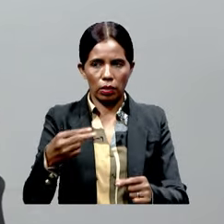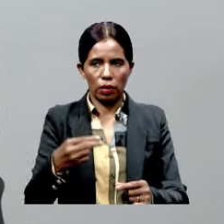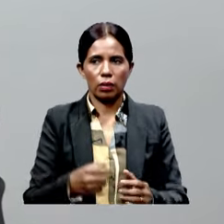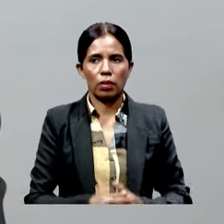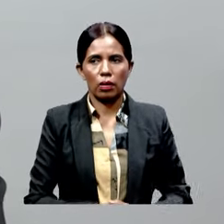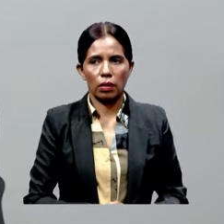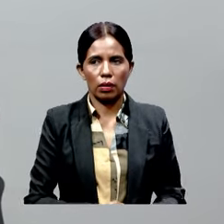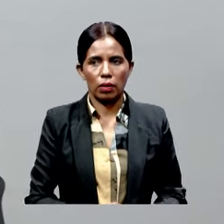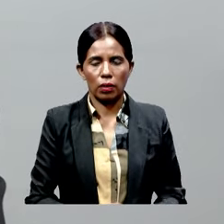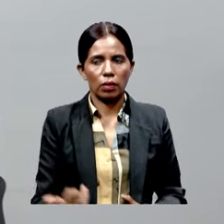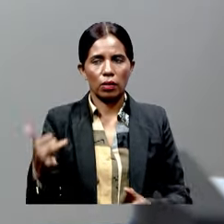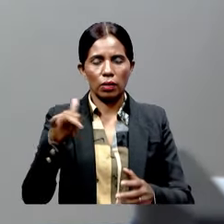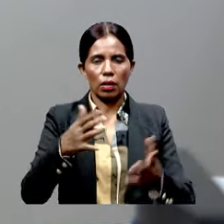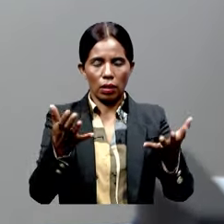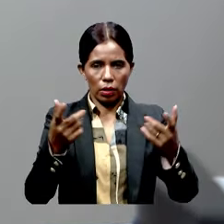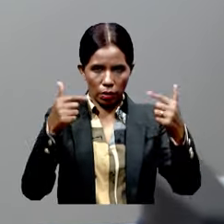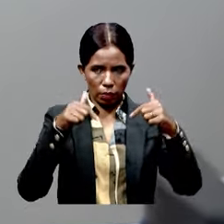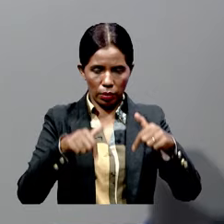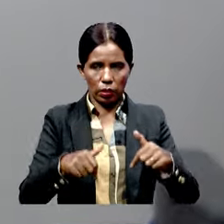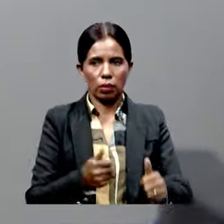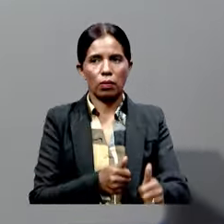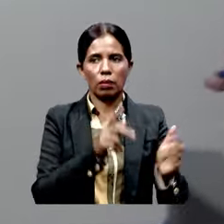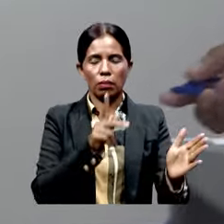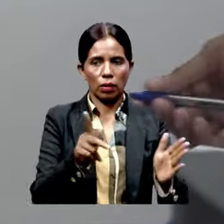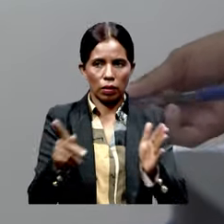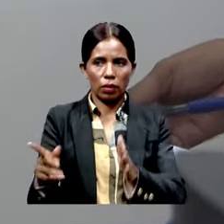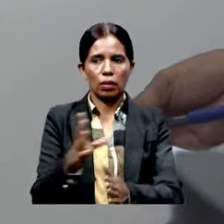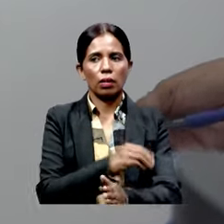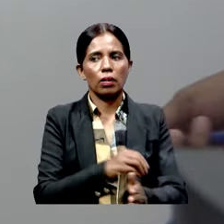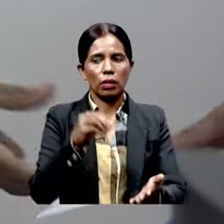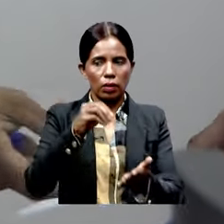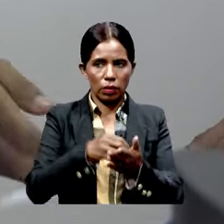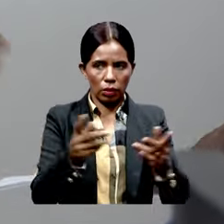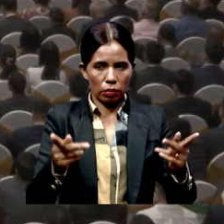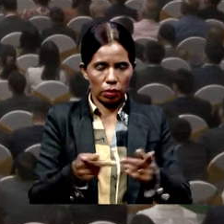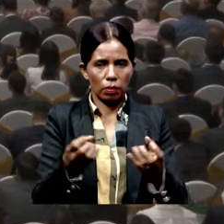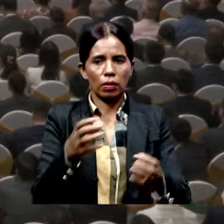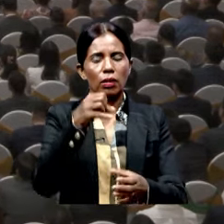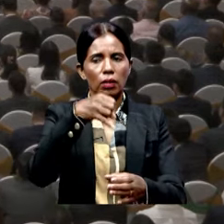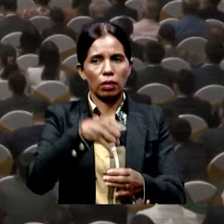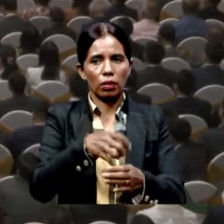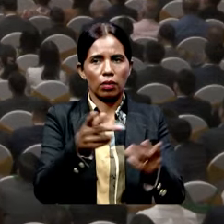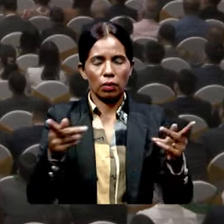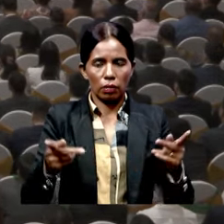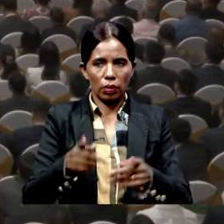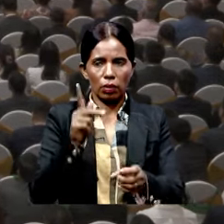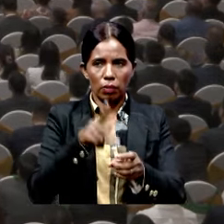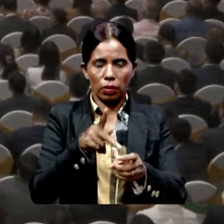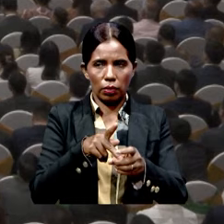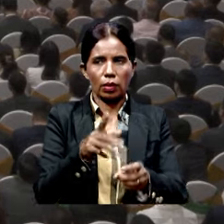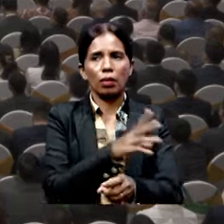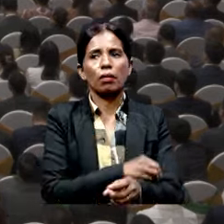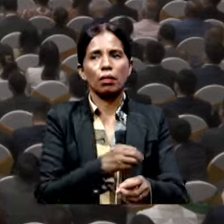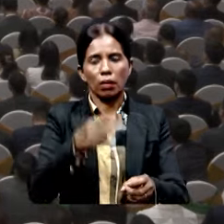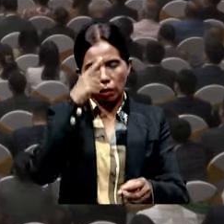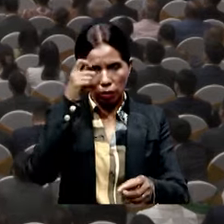positive tayo, asin na makapositive na karag maya na. Tuir plano empresa hirak ni, se investe iha area oyoin, inkluimos iha area petroleo, no minerais,